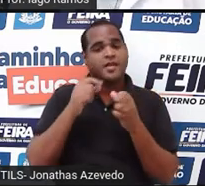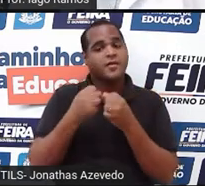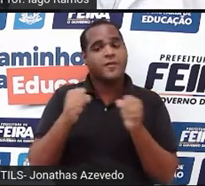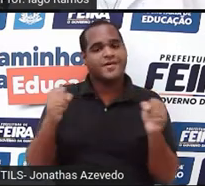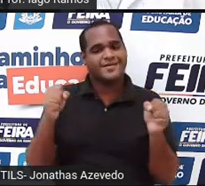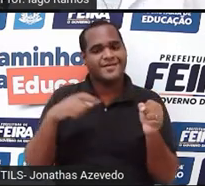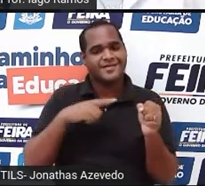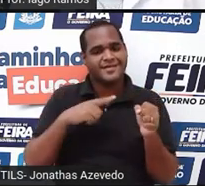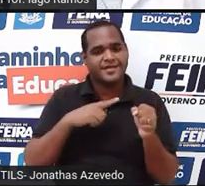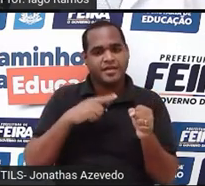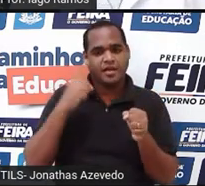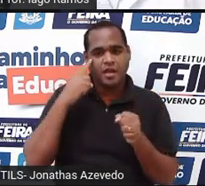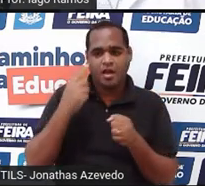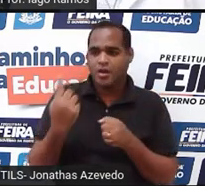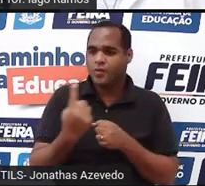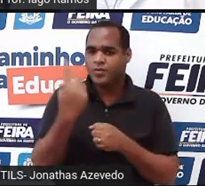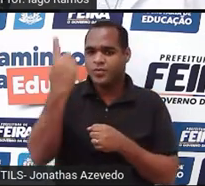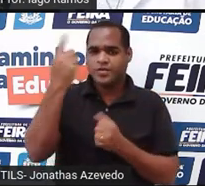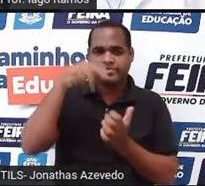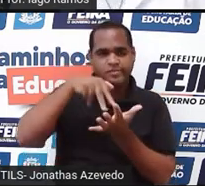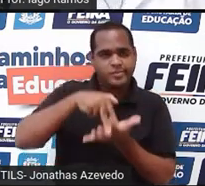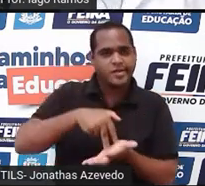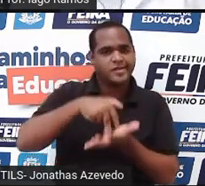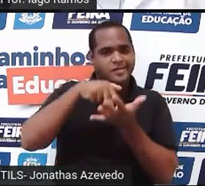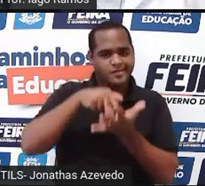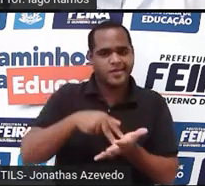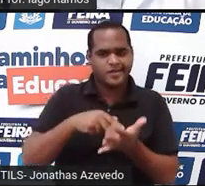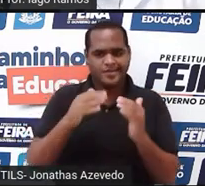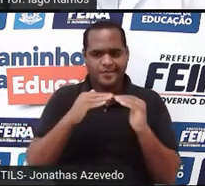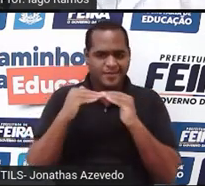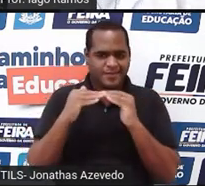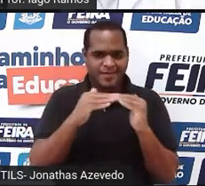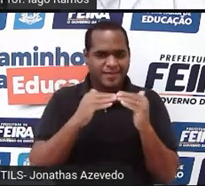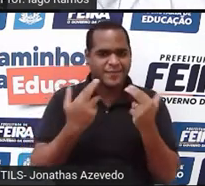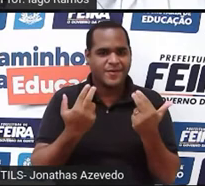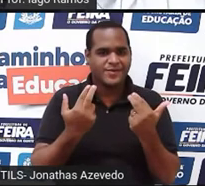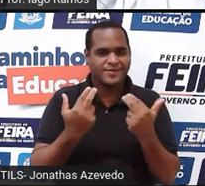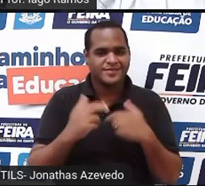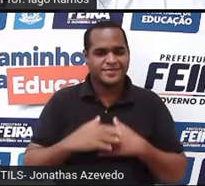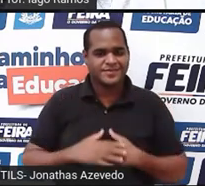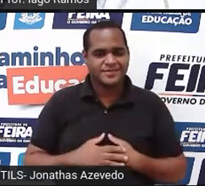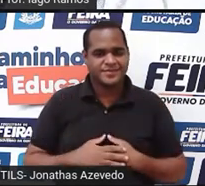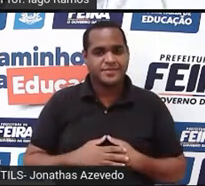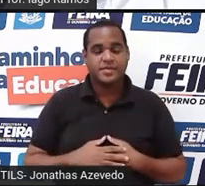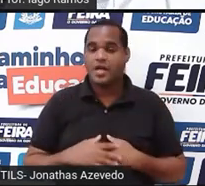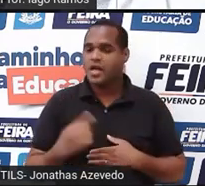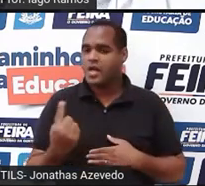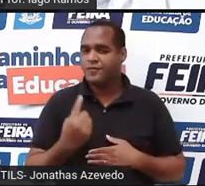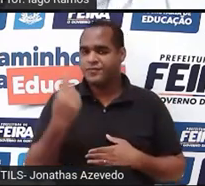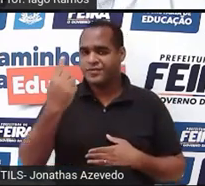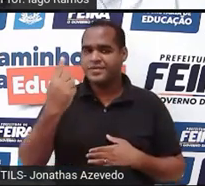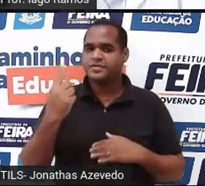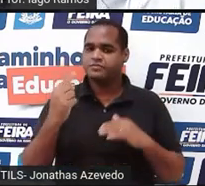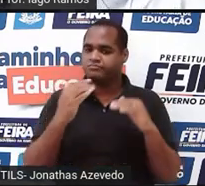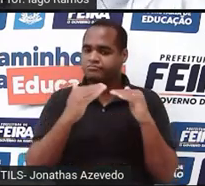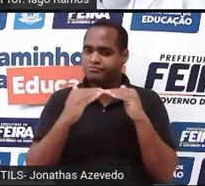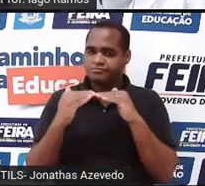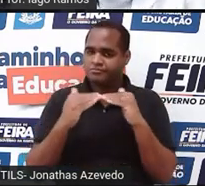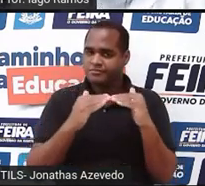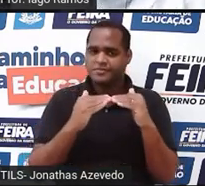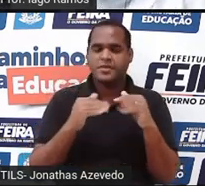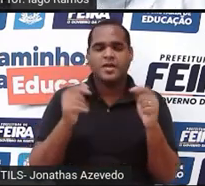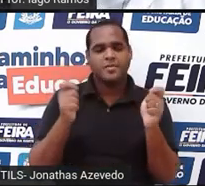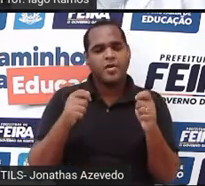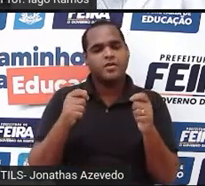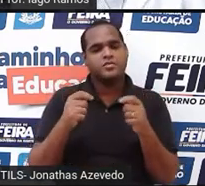altura e massa corporal são proporcionais altura massa corporal é o que a gente chama